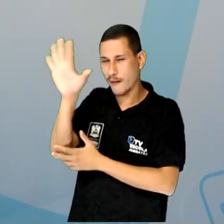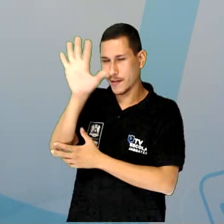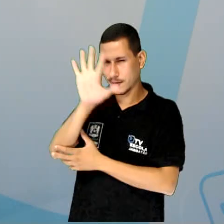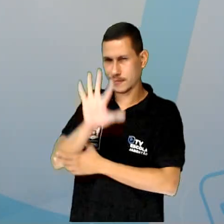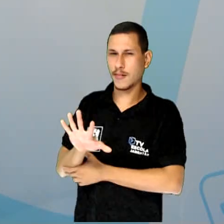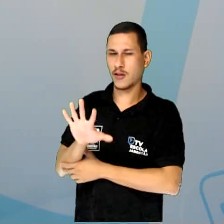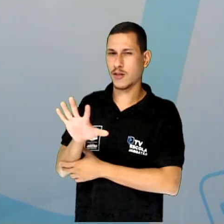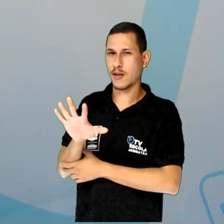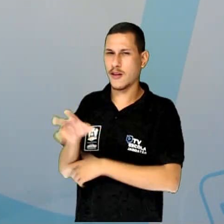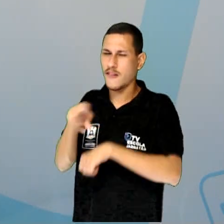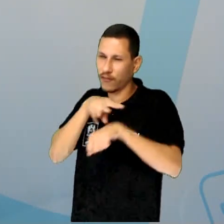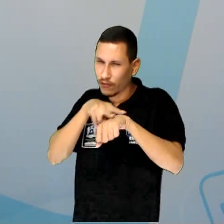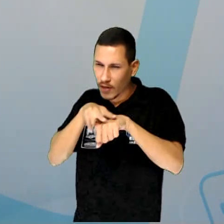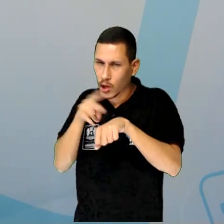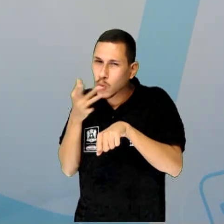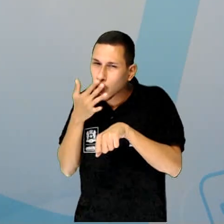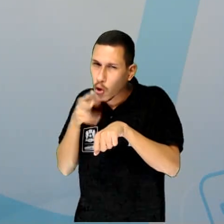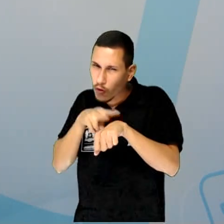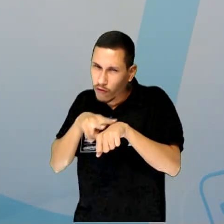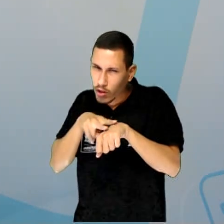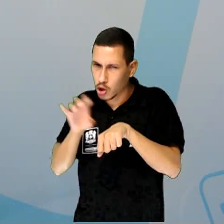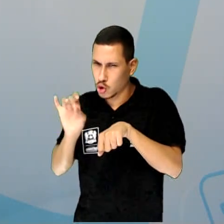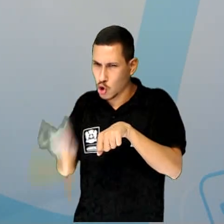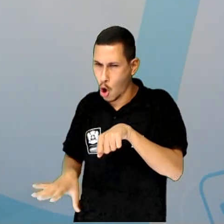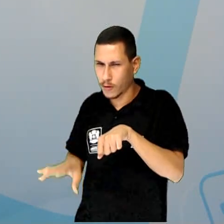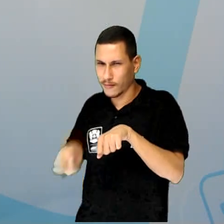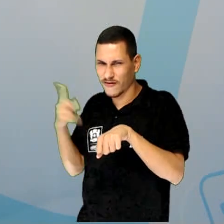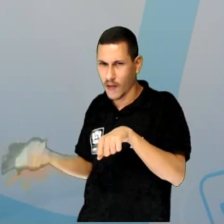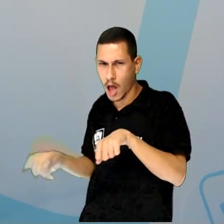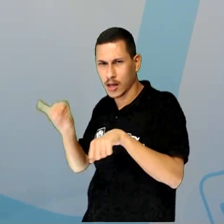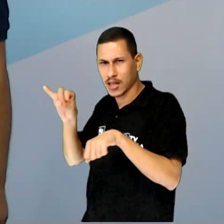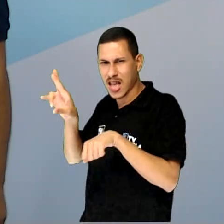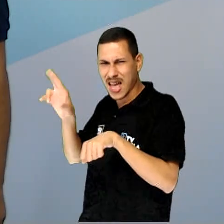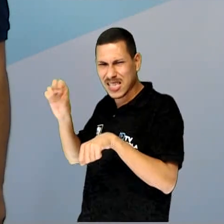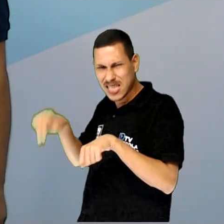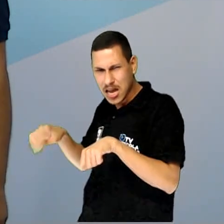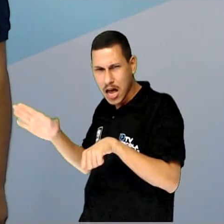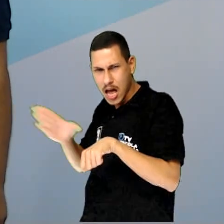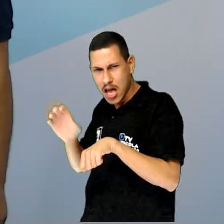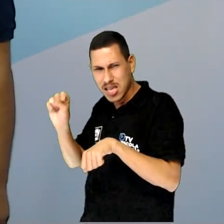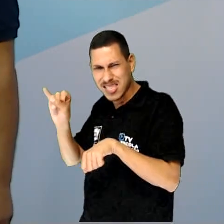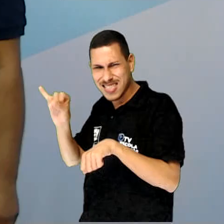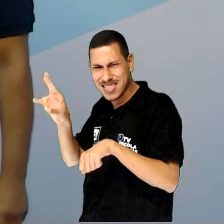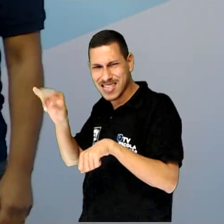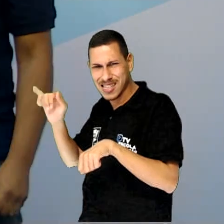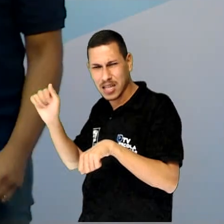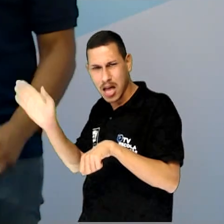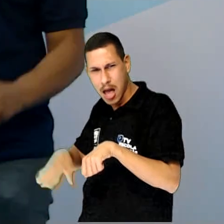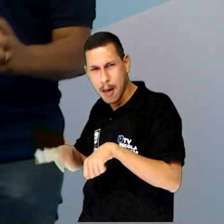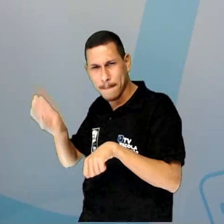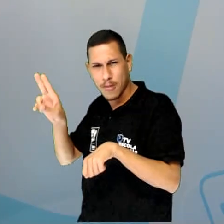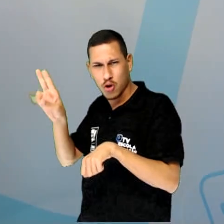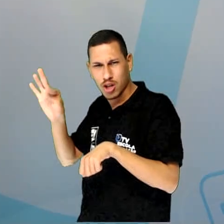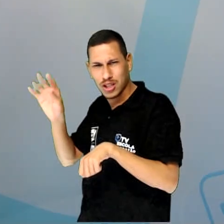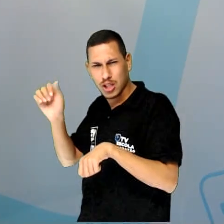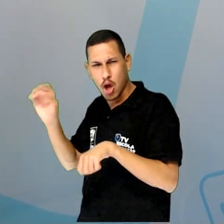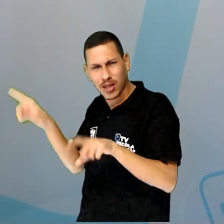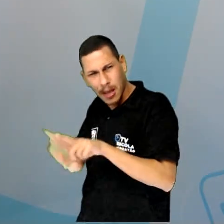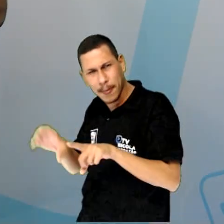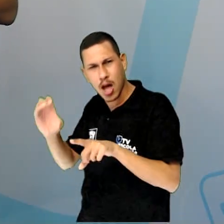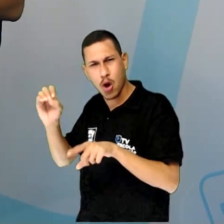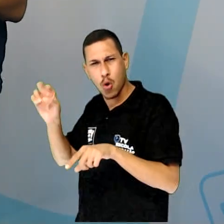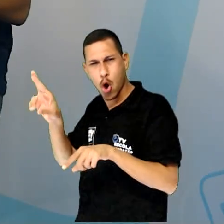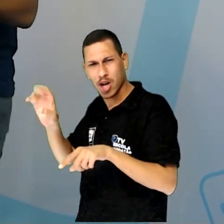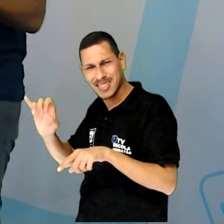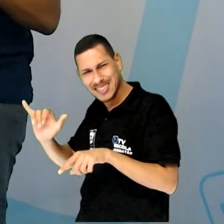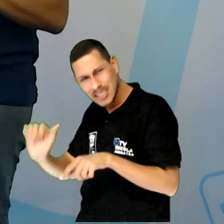em verde, com exceção do Irã, da Síria, do Butão e da Coreia do Norte, que são pequenos países